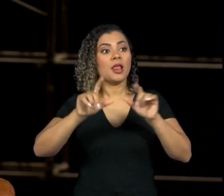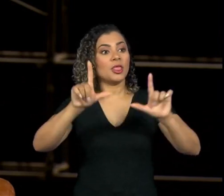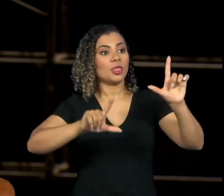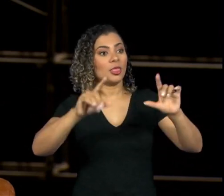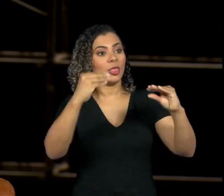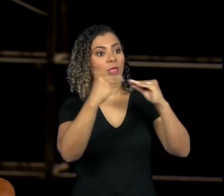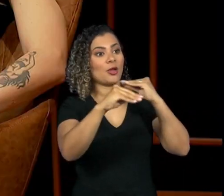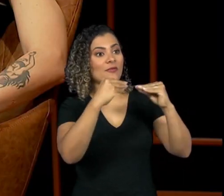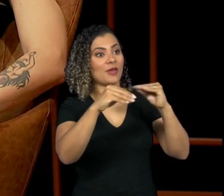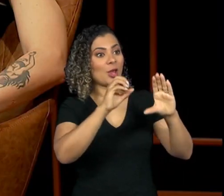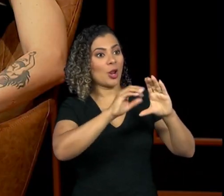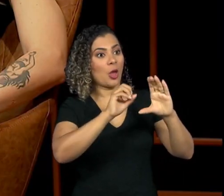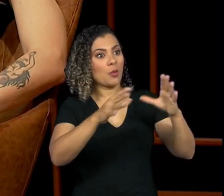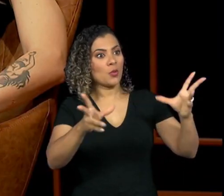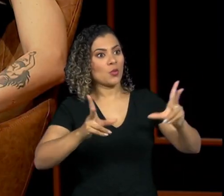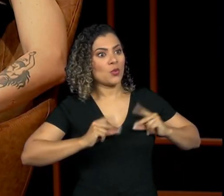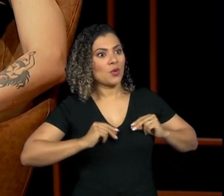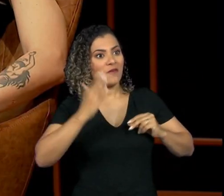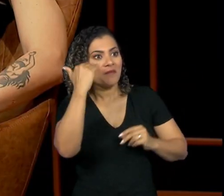muda tudo, não?